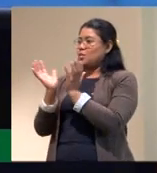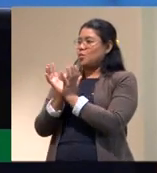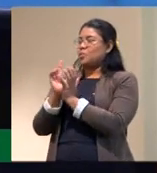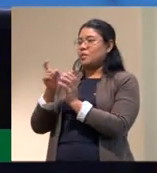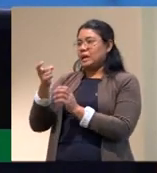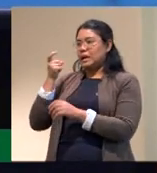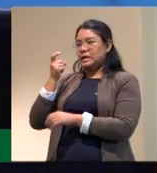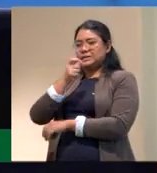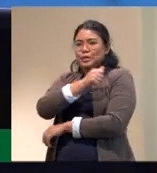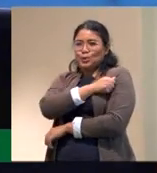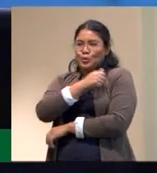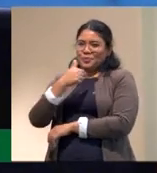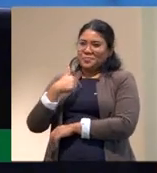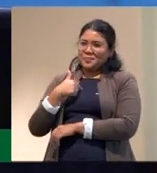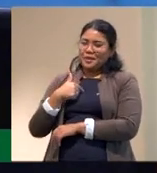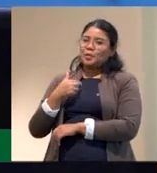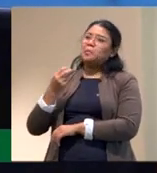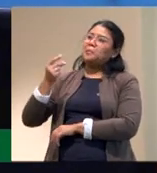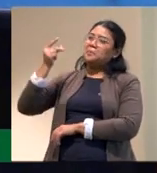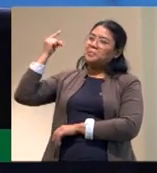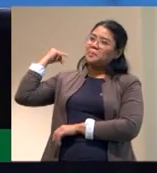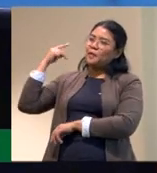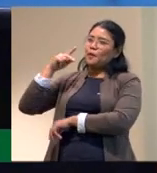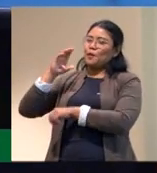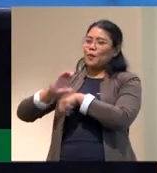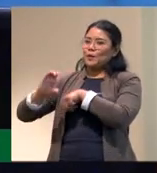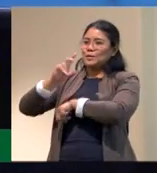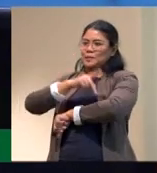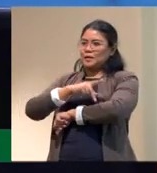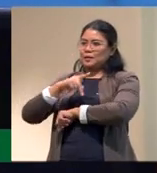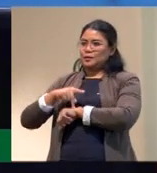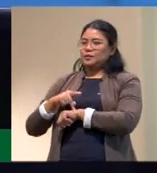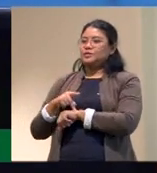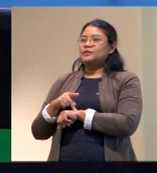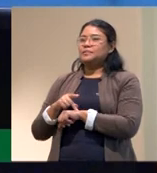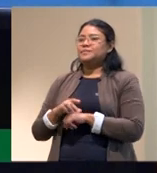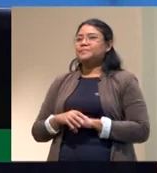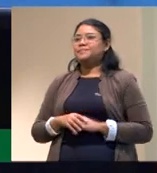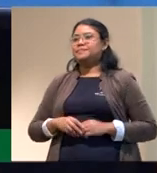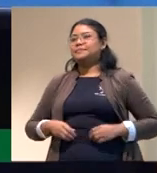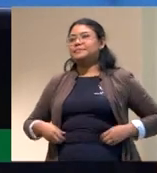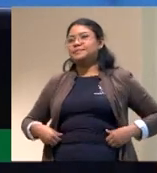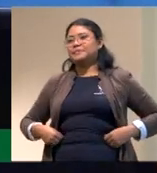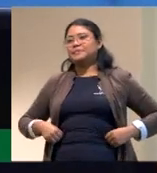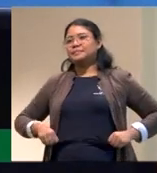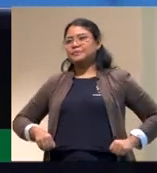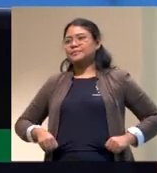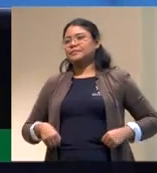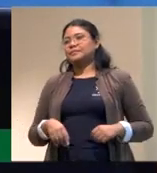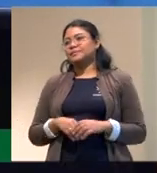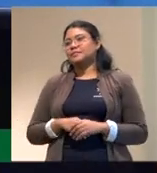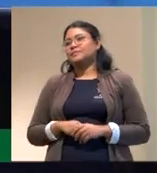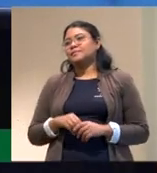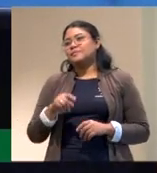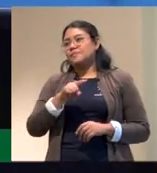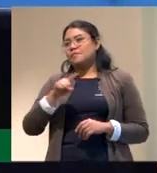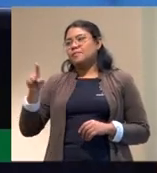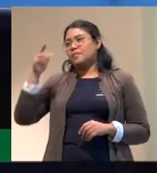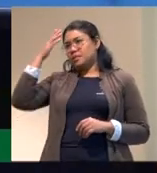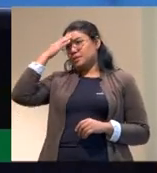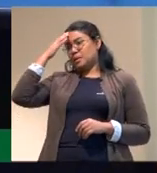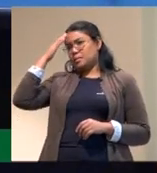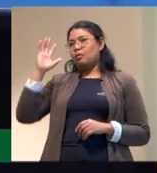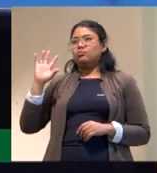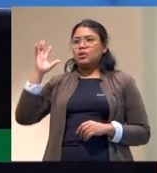aluna e foi estagiária do curso de pedagogia na rede, né? E sabem que era isso que acontecia, quer